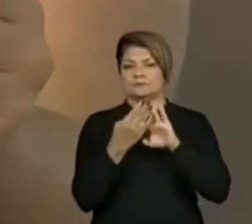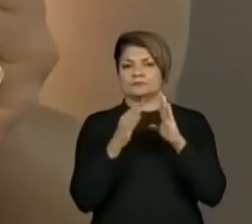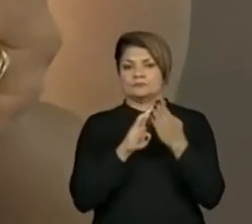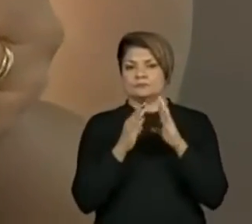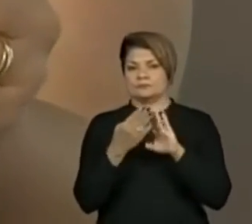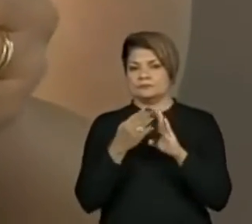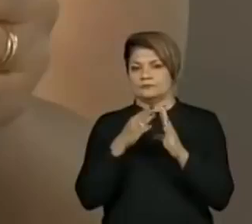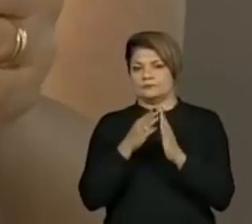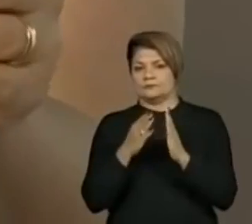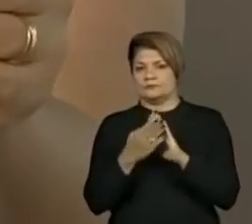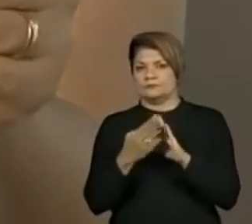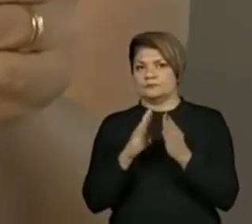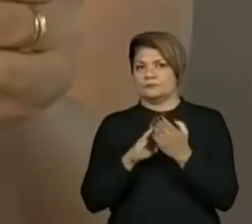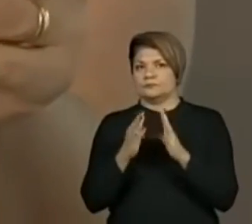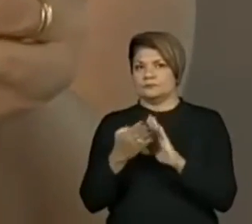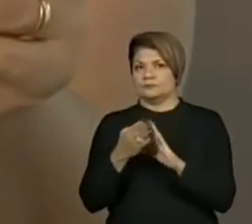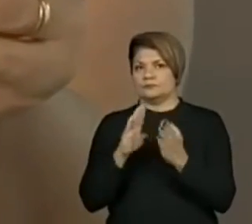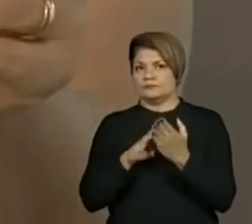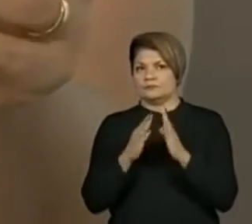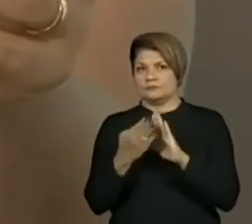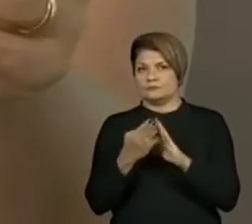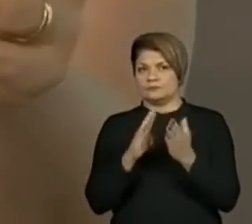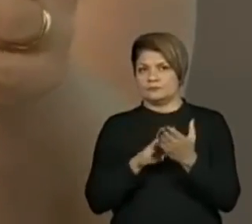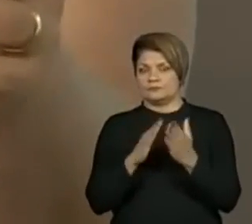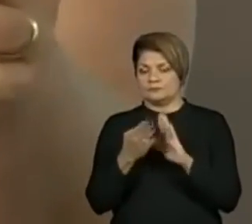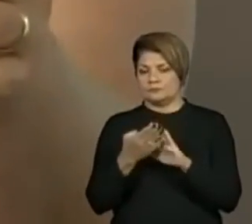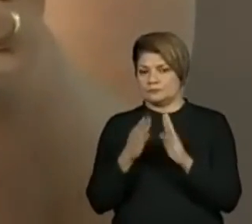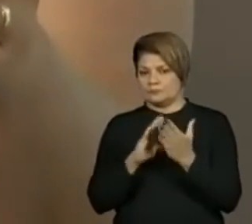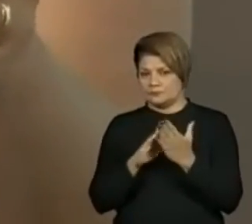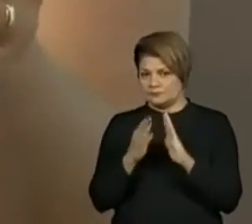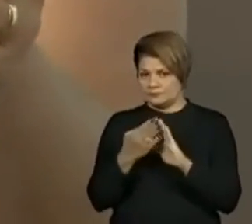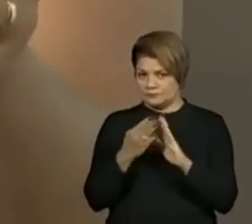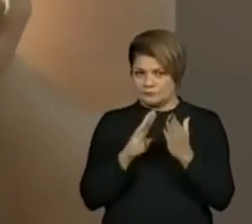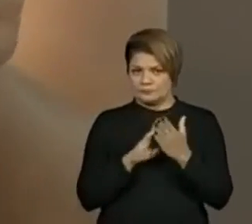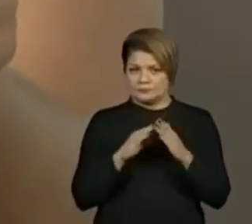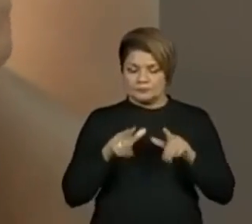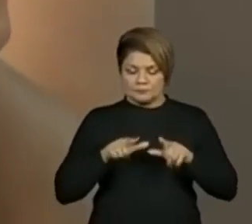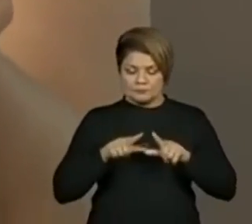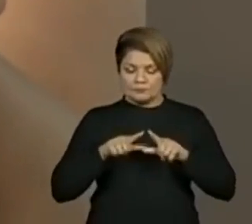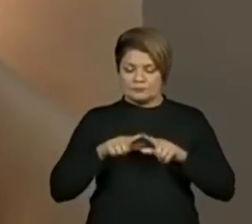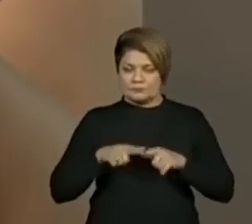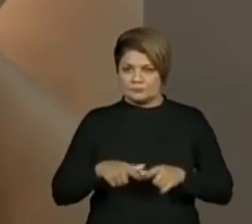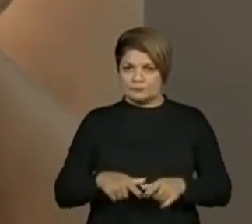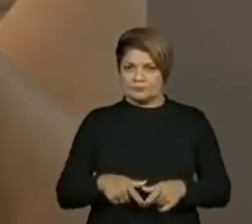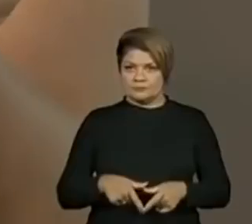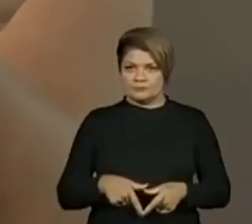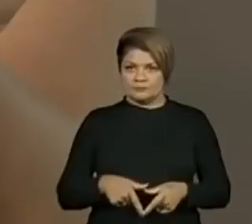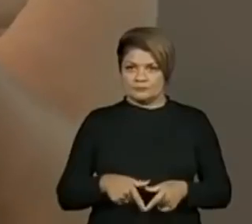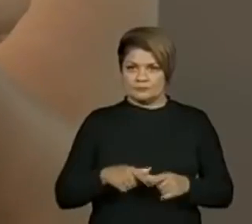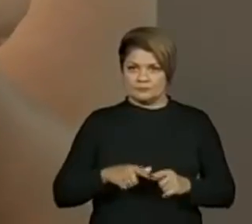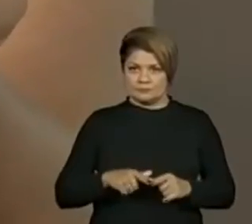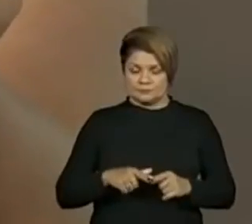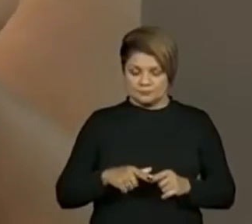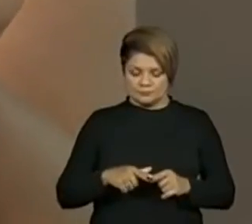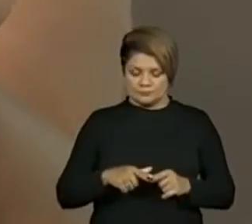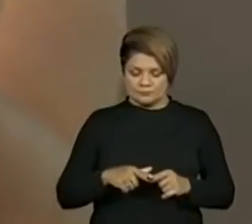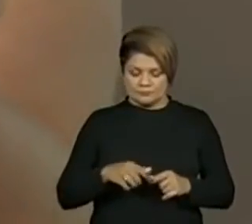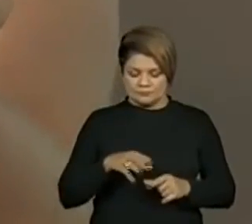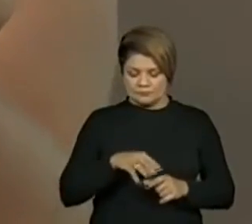Vê se tem lá. Como que chama esse? Pirâmide de base triangular. Essa é uma pirâmide de base triangular.